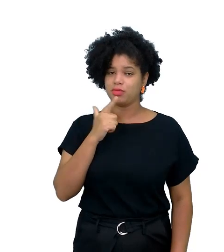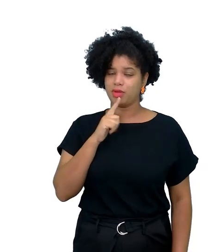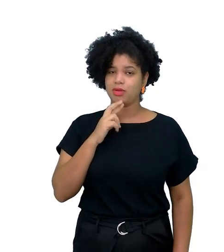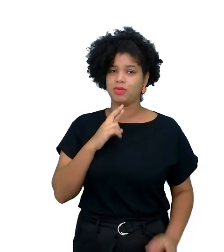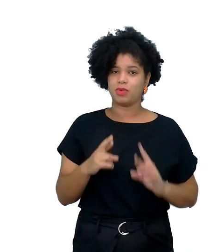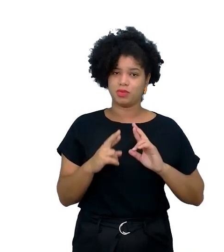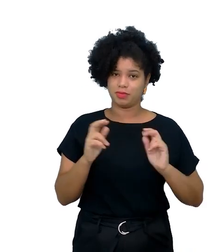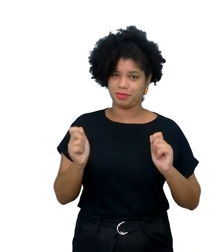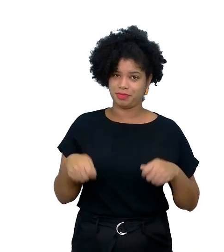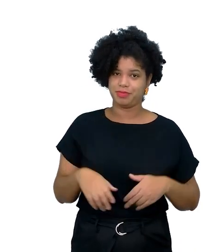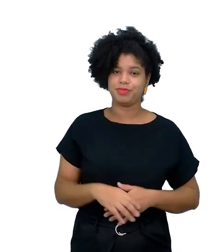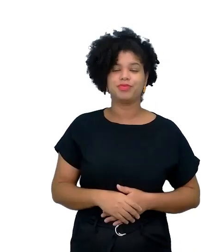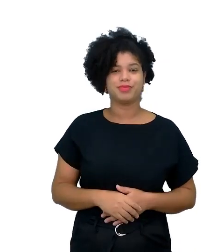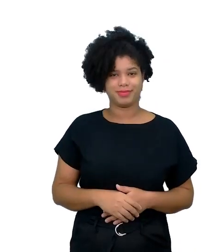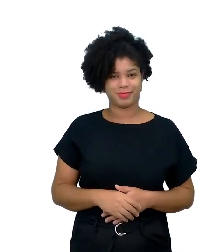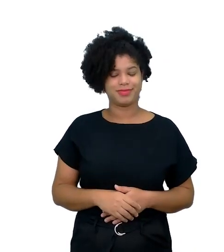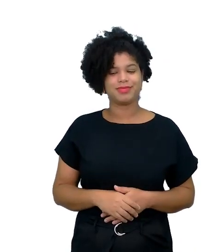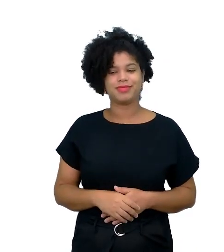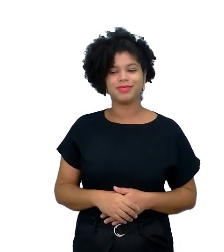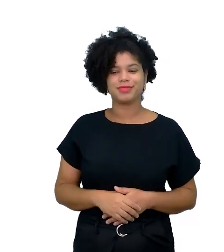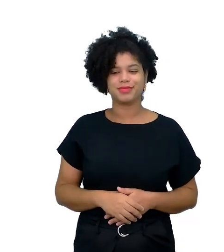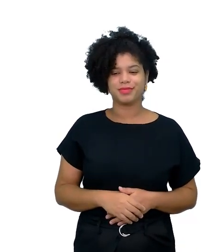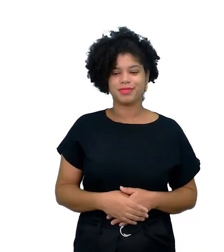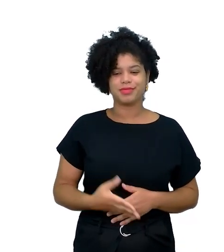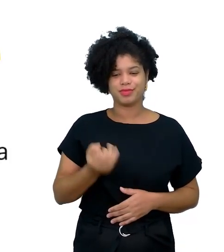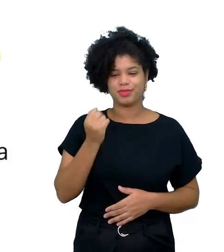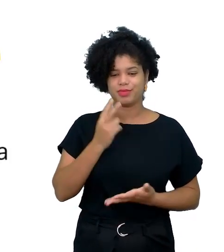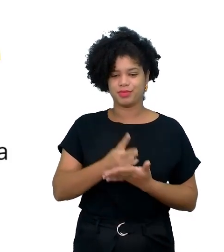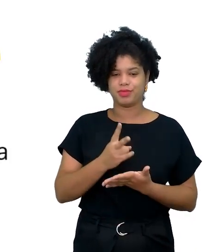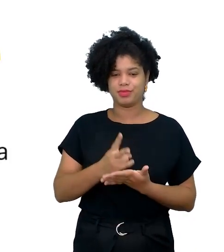essa resolução. Então, seguindo.